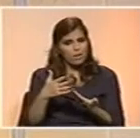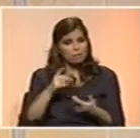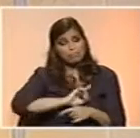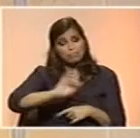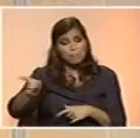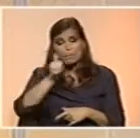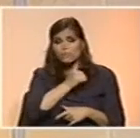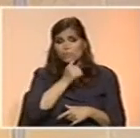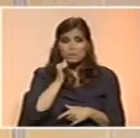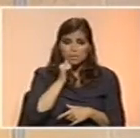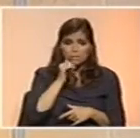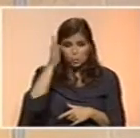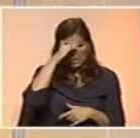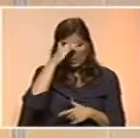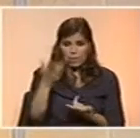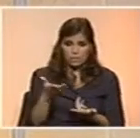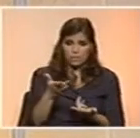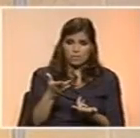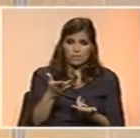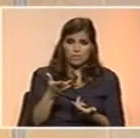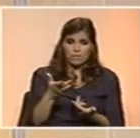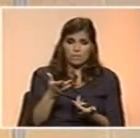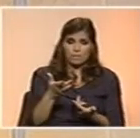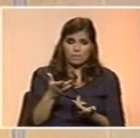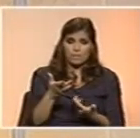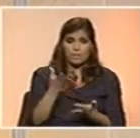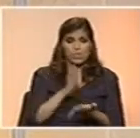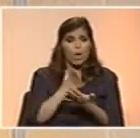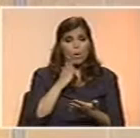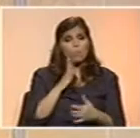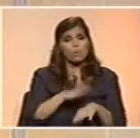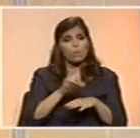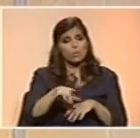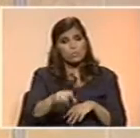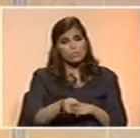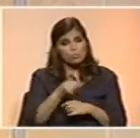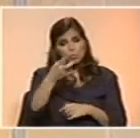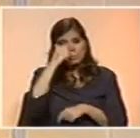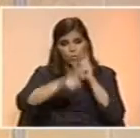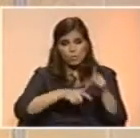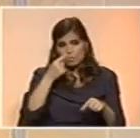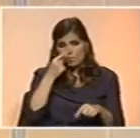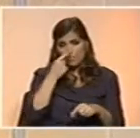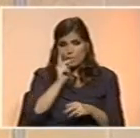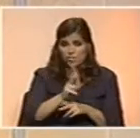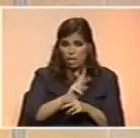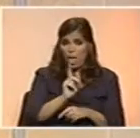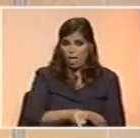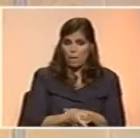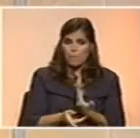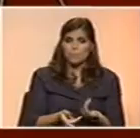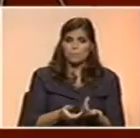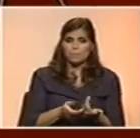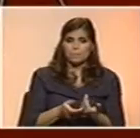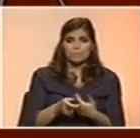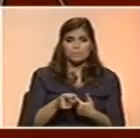sofrimento para os animais, e muitas das pessoas, só por essa razão, optam por uma alimentação vegetariana. Não sei se posso... Pode. Isso